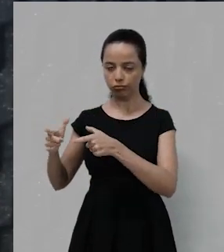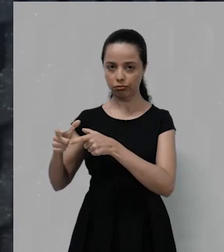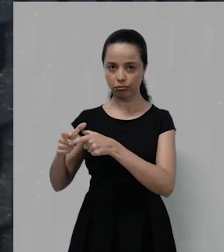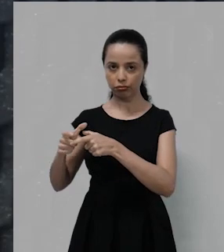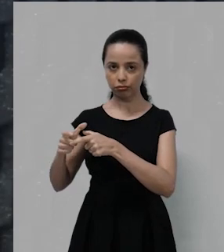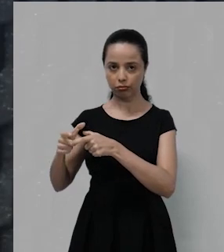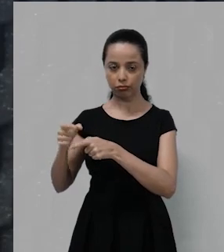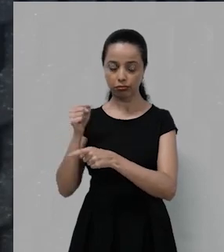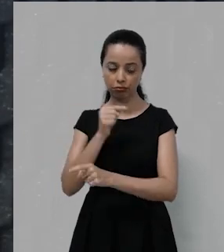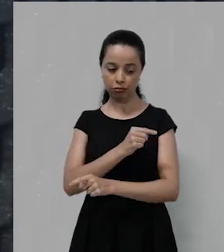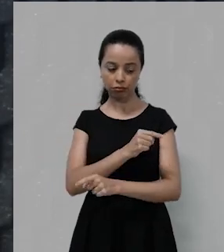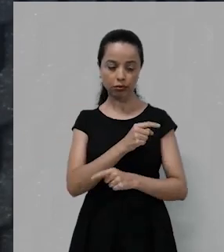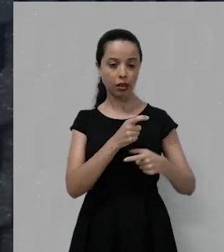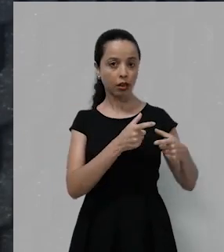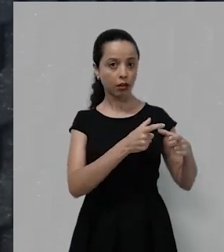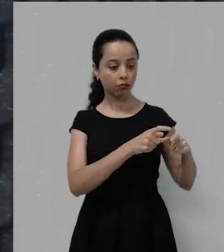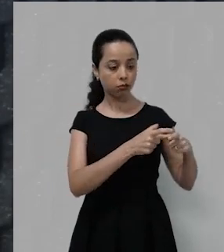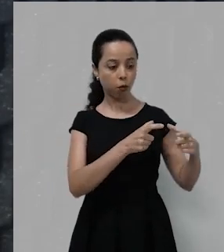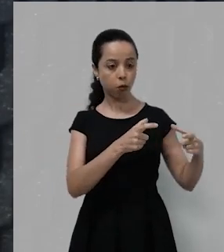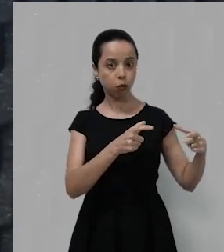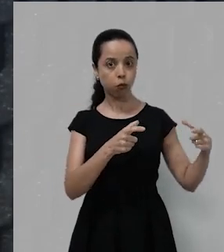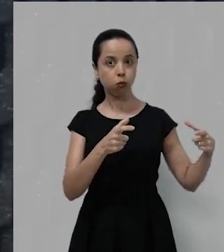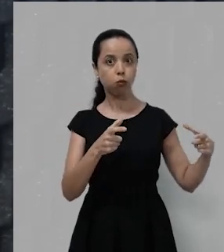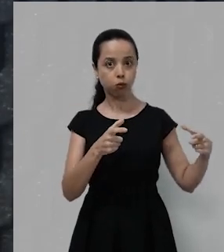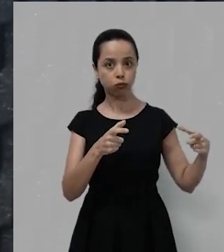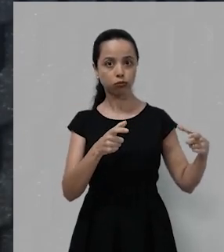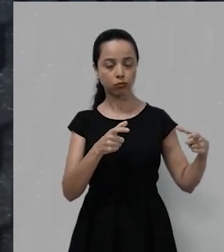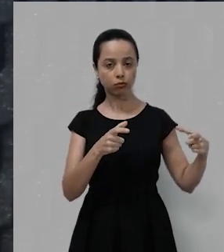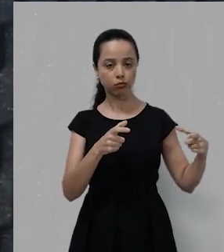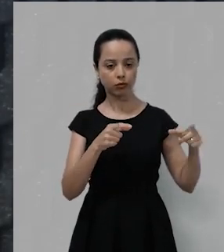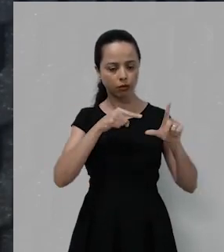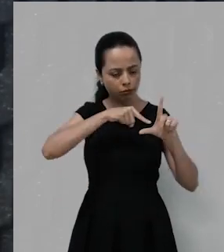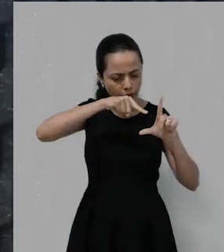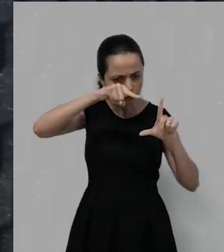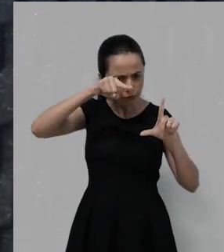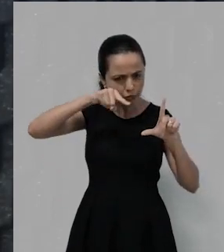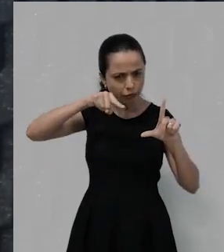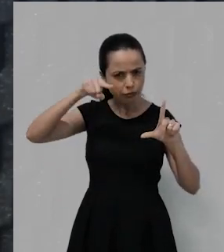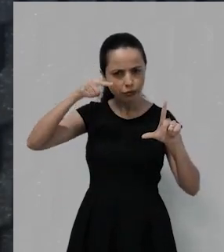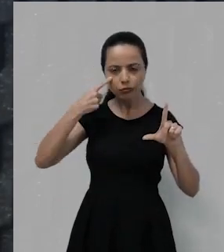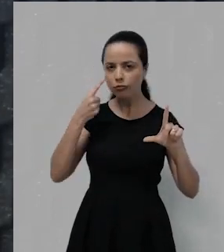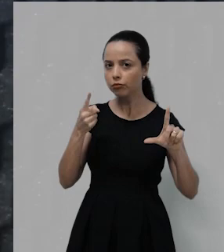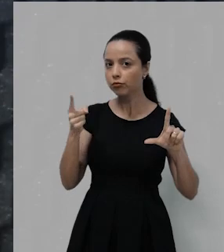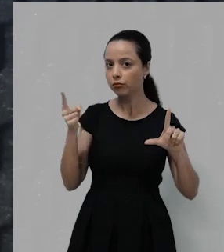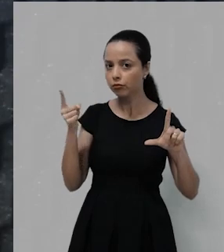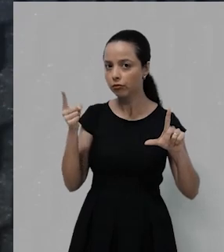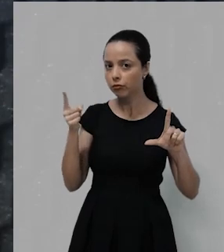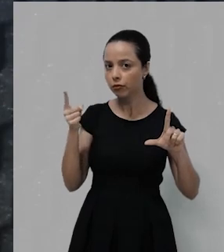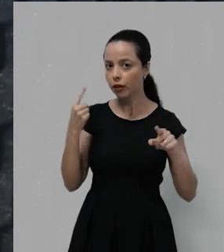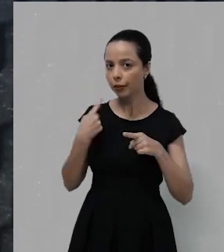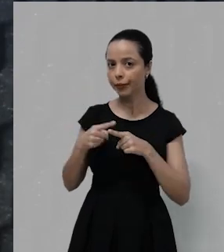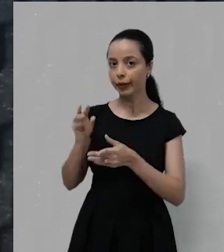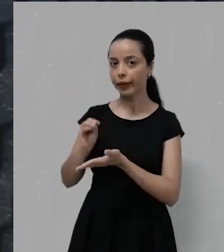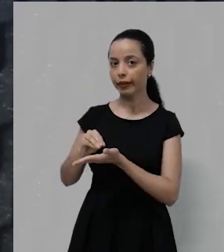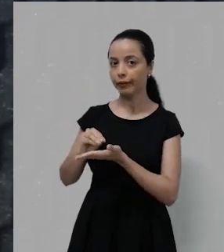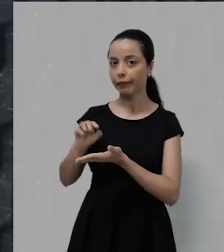começou a aumentar a densidade populacional das presas. Ó, aumentou de maneira exponencial, porque a falta do